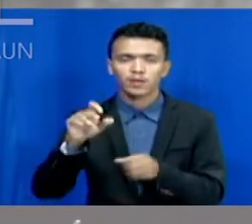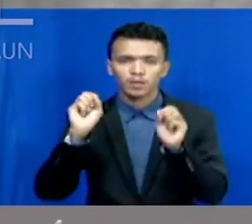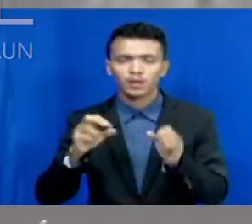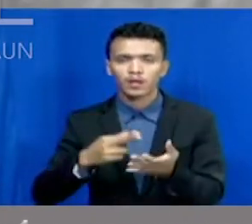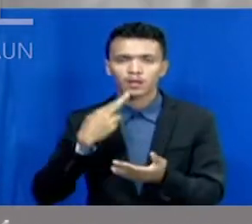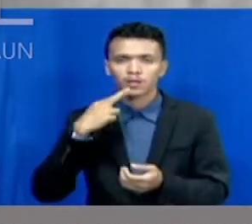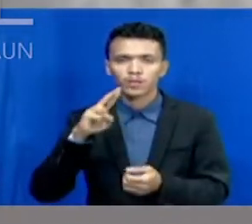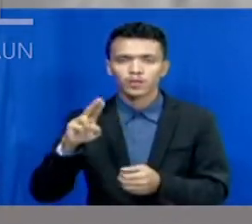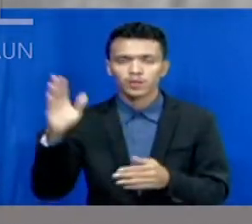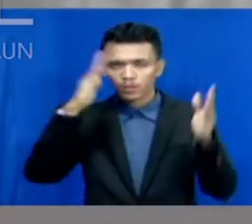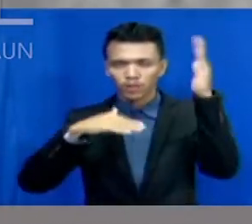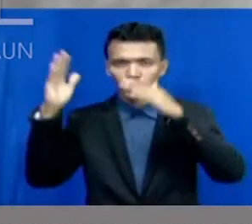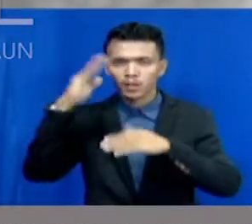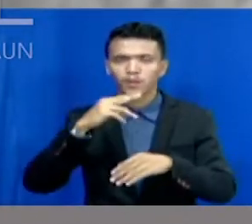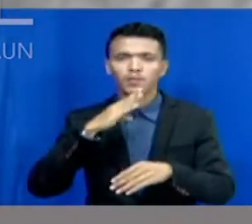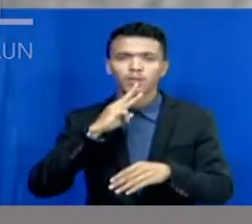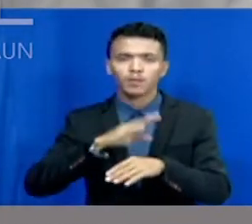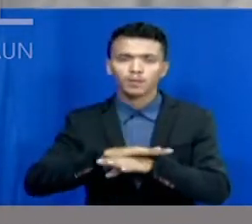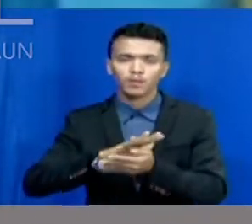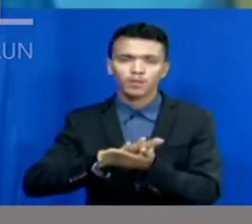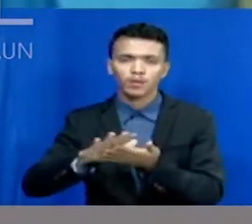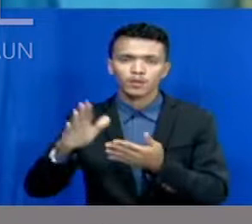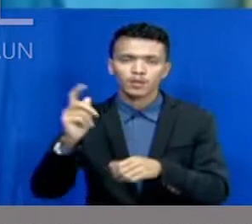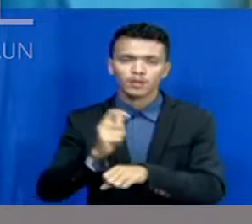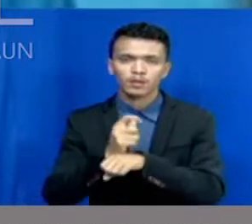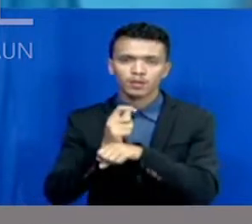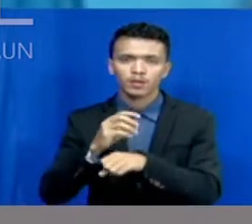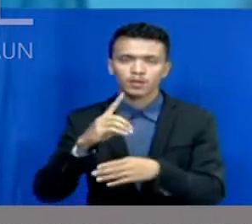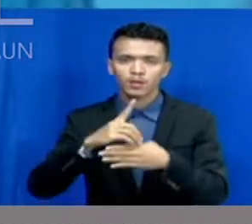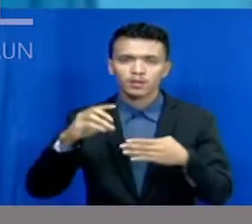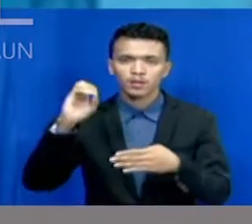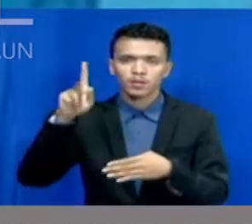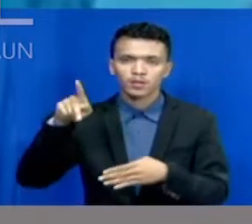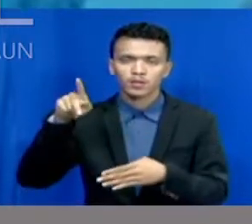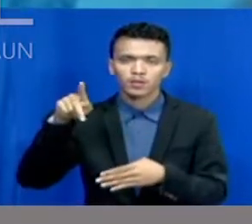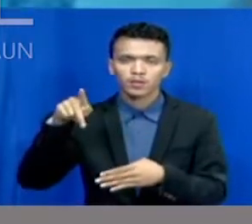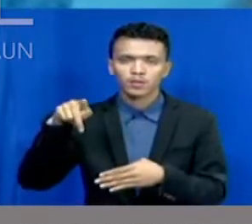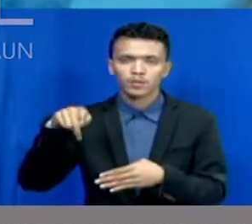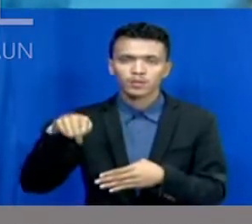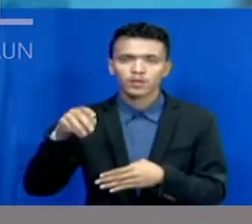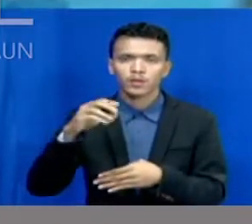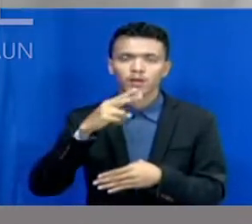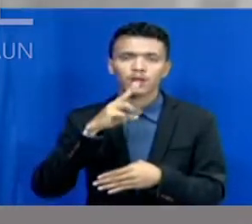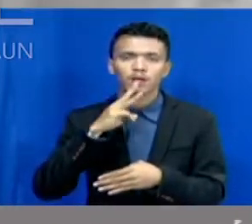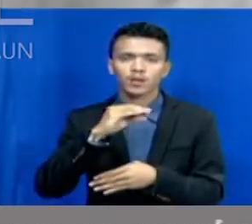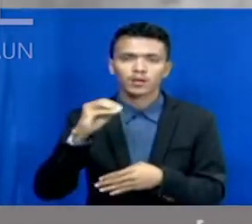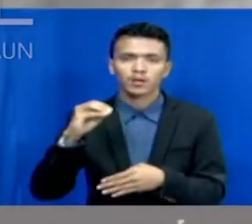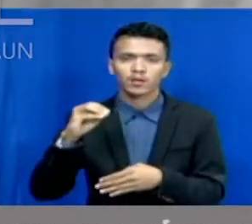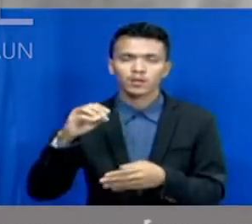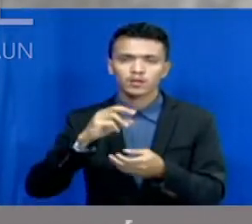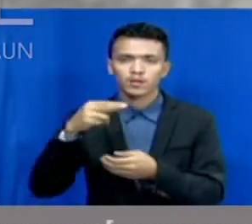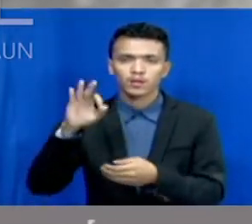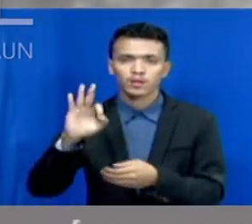o problema bemos e Atauru. Direção obras público, água no saneamento município detecta. Durante